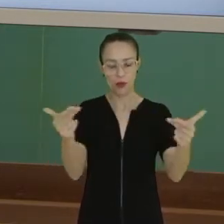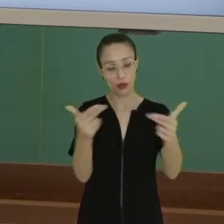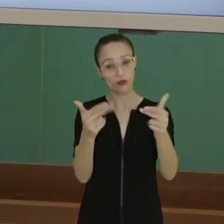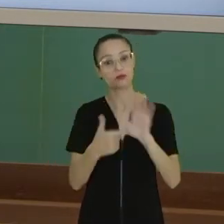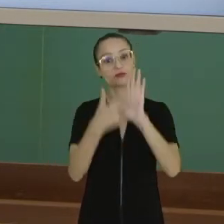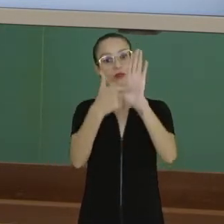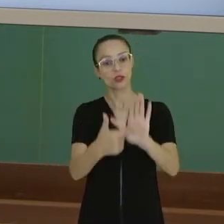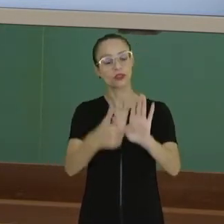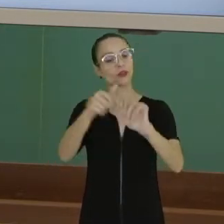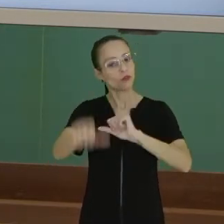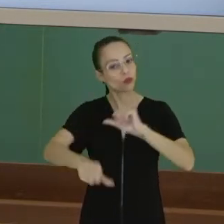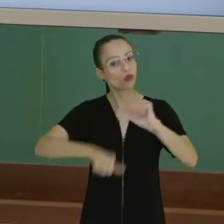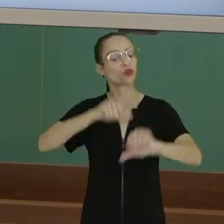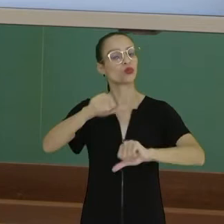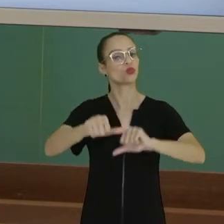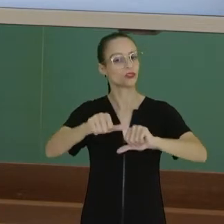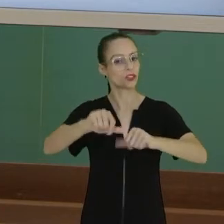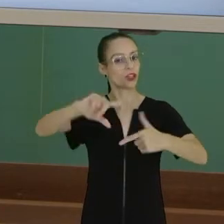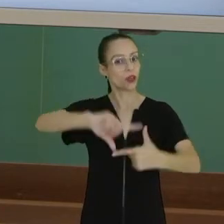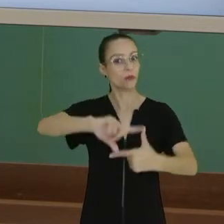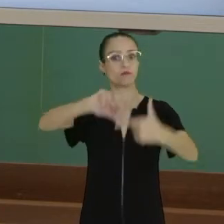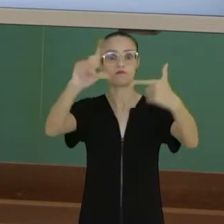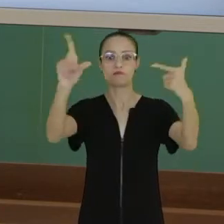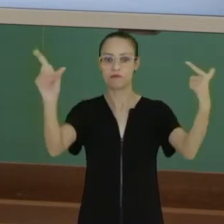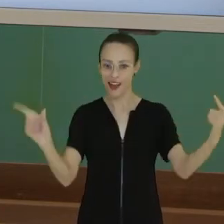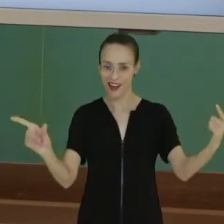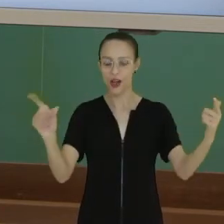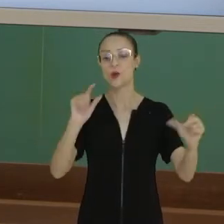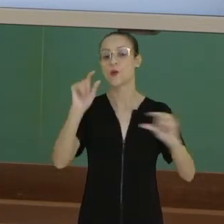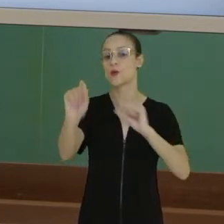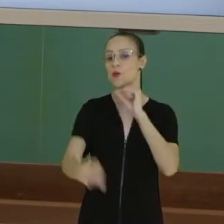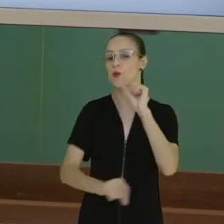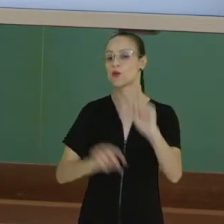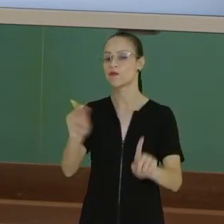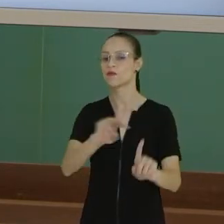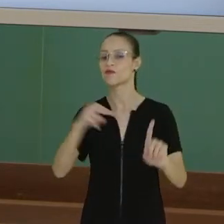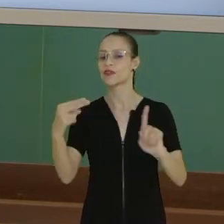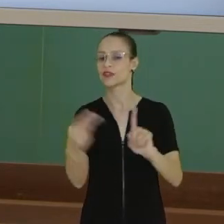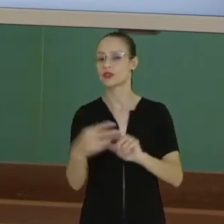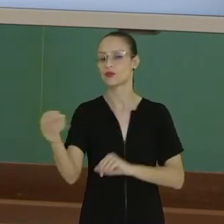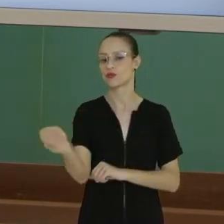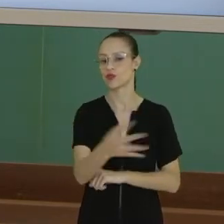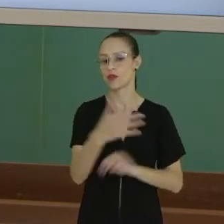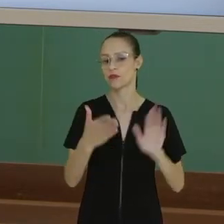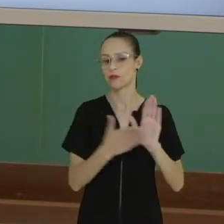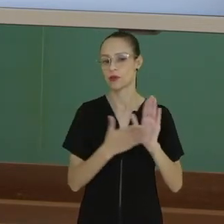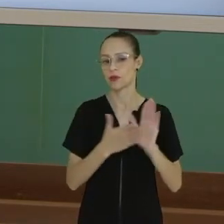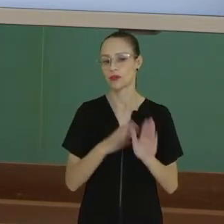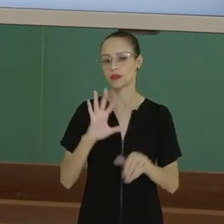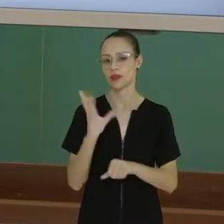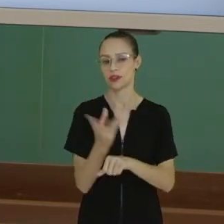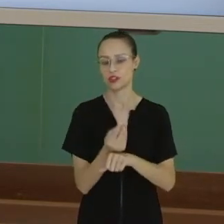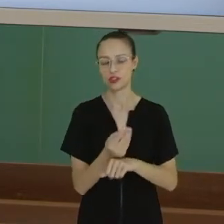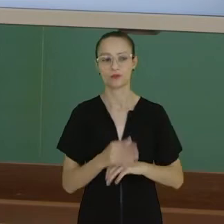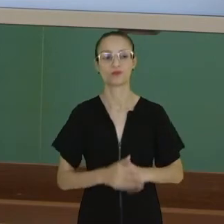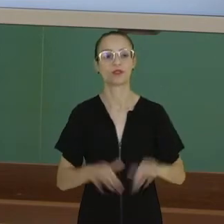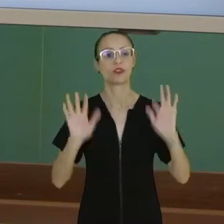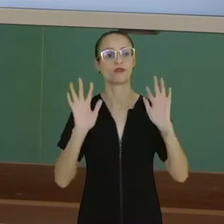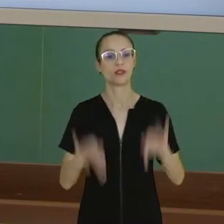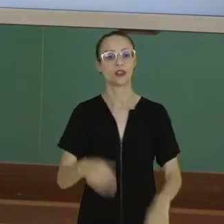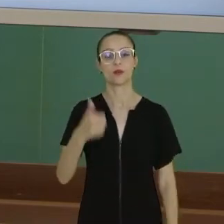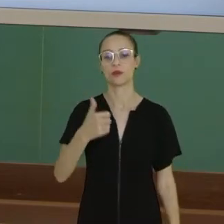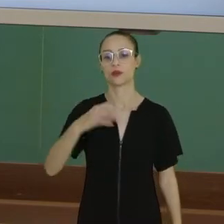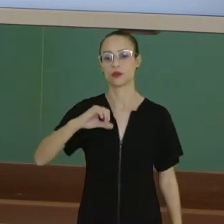e mudando a visão do que era a arte, trazendo novas propostas. No final de